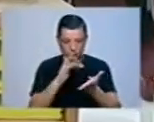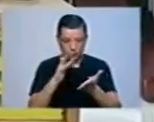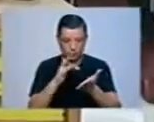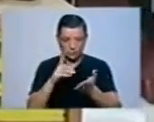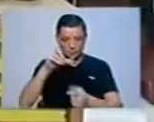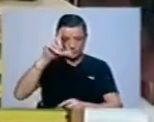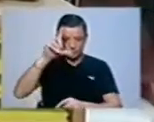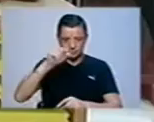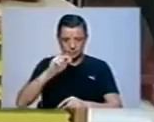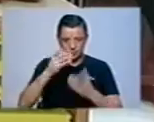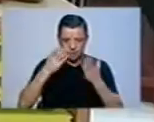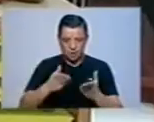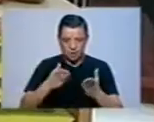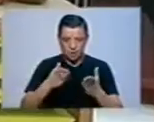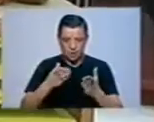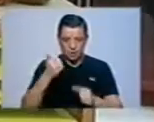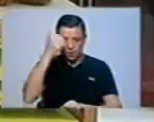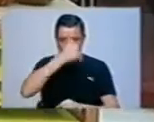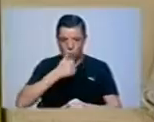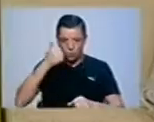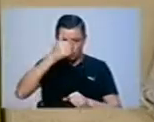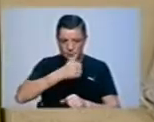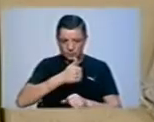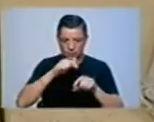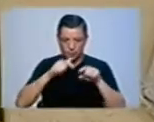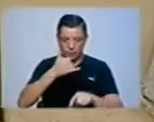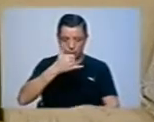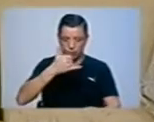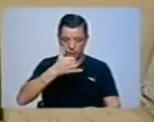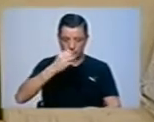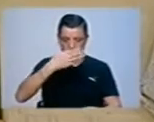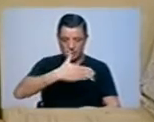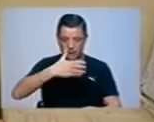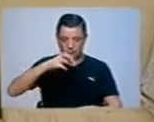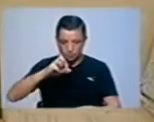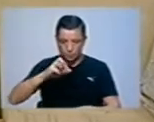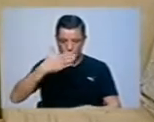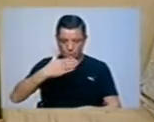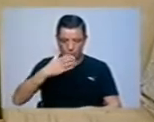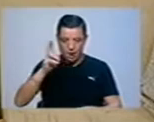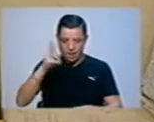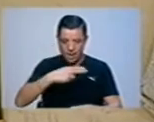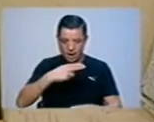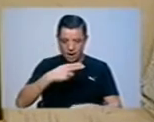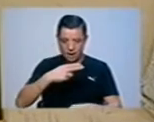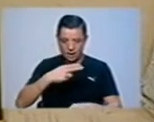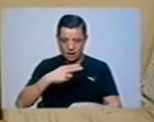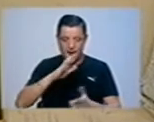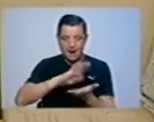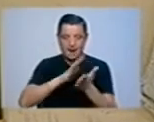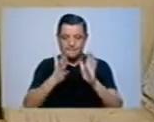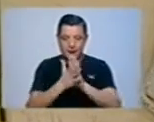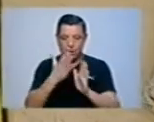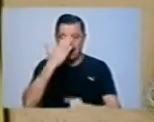E agora lancei a agenda Isabel de Paula 2018, que €1 é revertido para a Mão Amiga. É